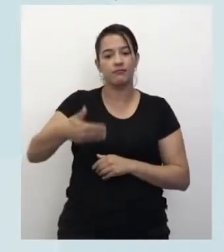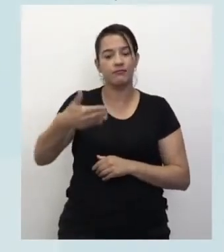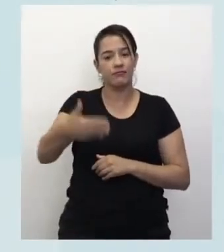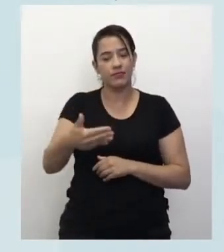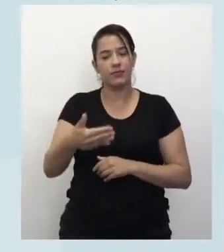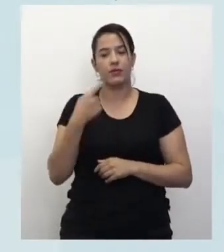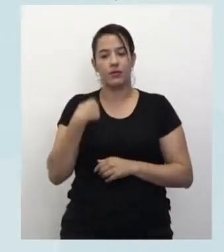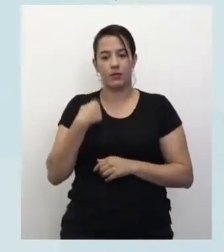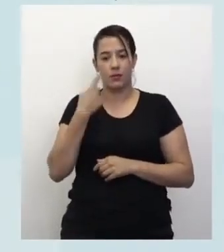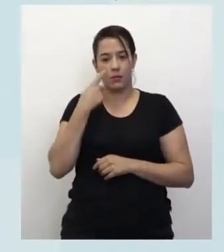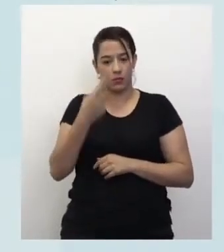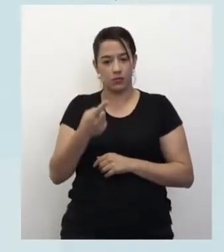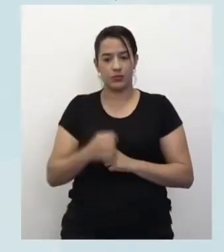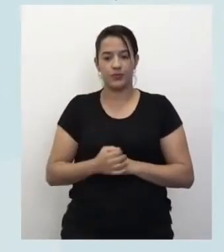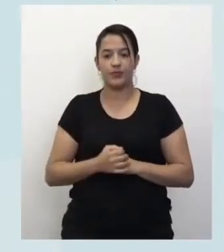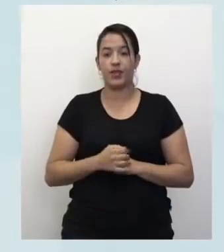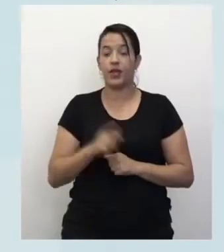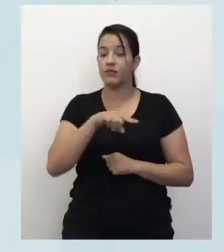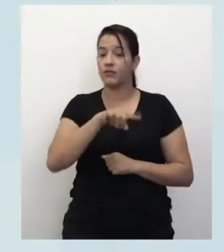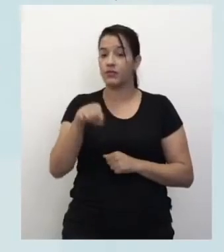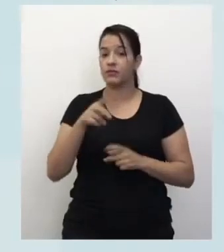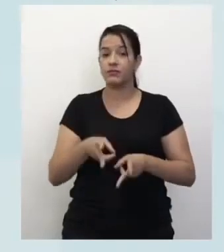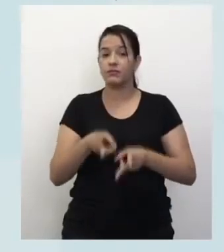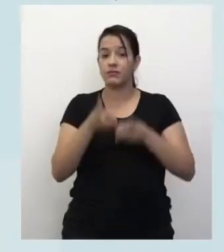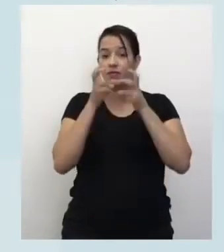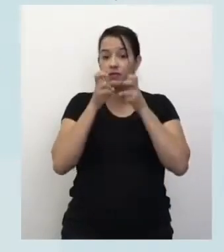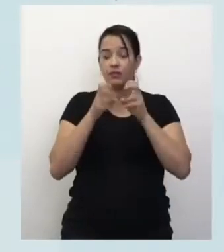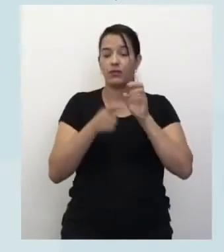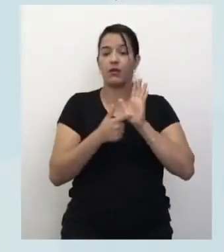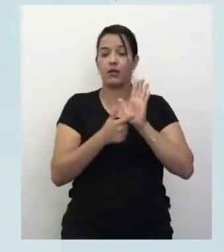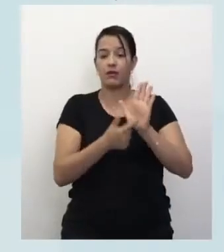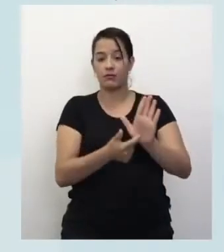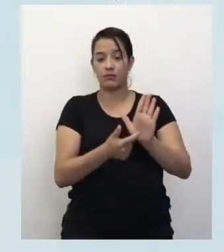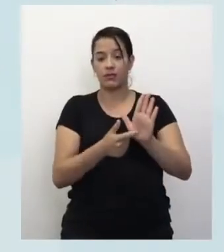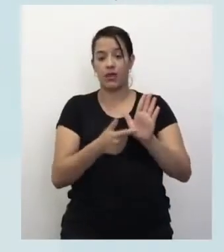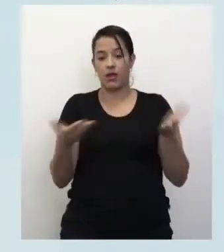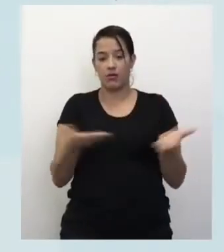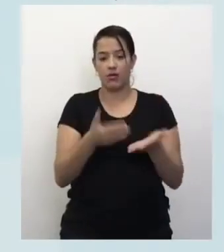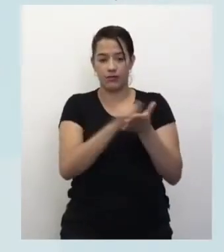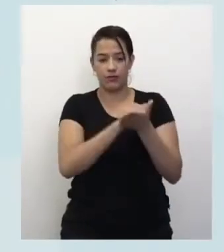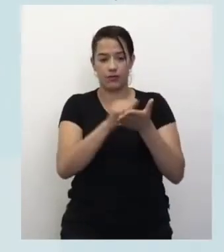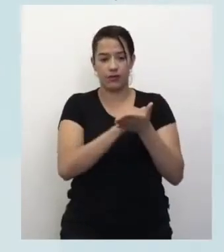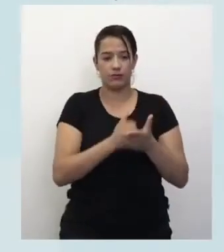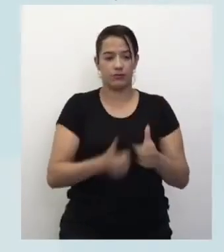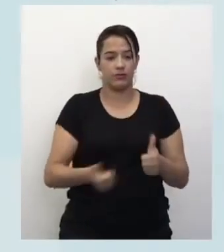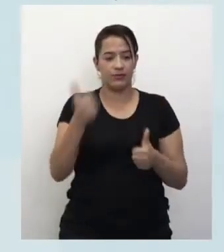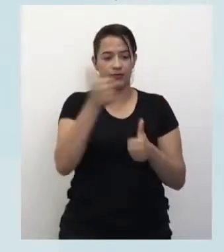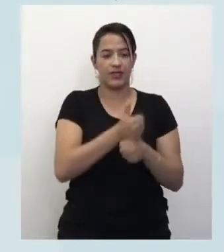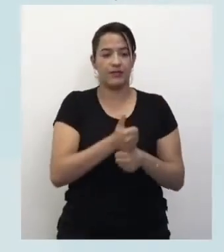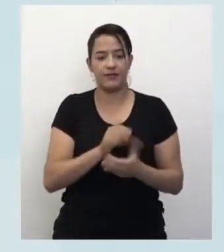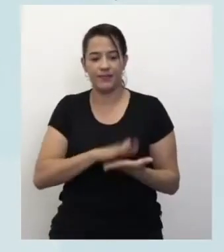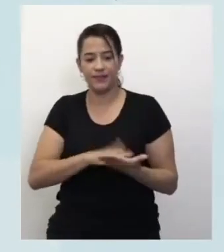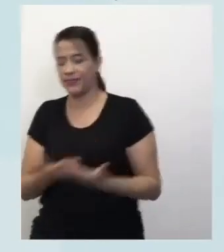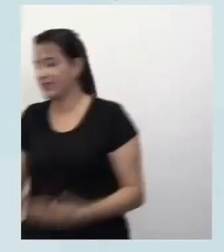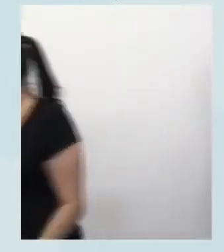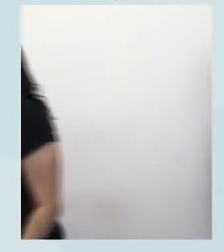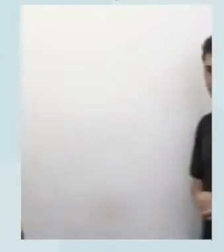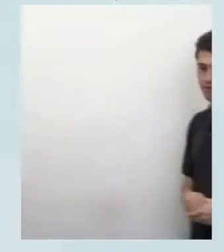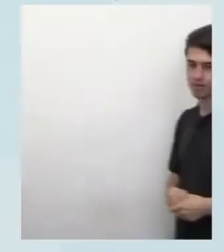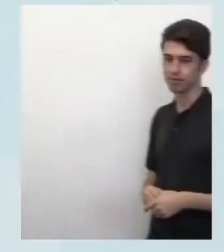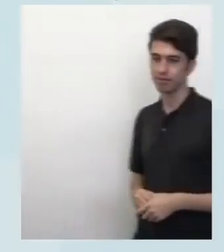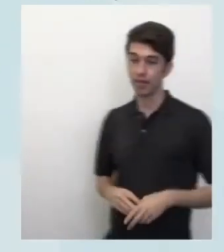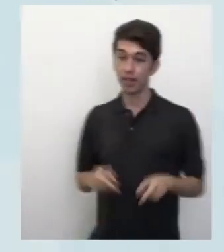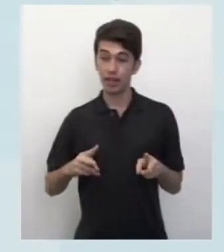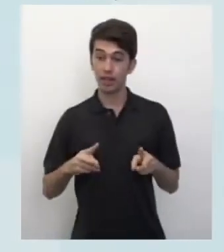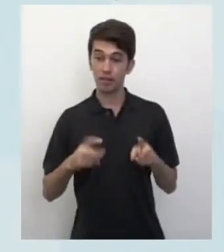da proporcionalidade. E perceba que é ele que vai aparecer, deixa eu limpar a lousa aqui para vocês. Perceba que é ele que vai